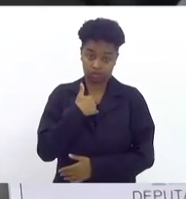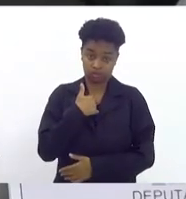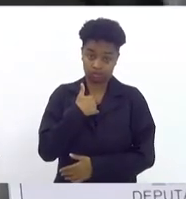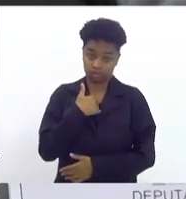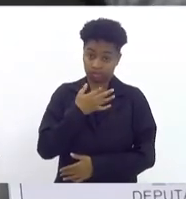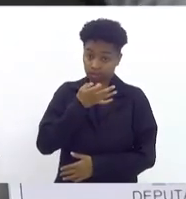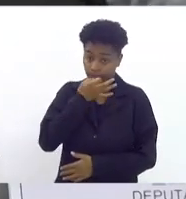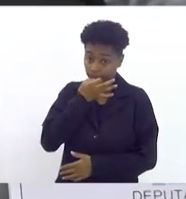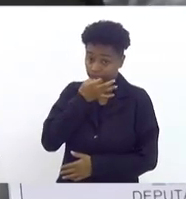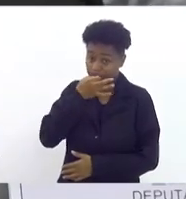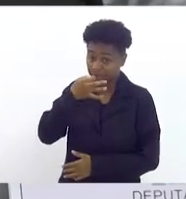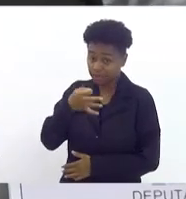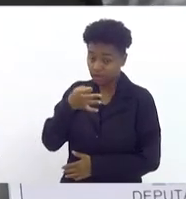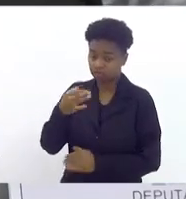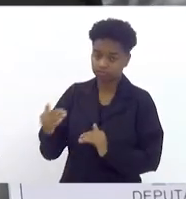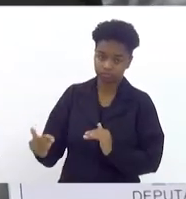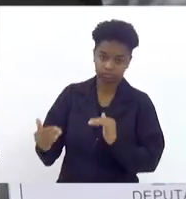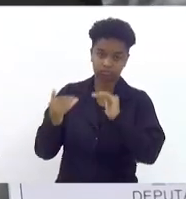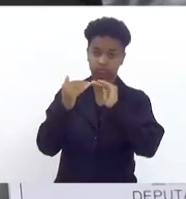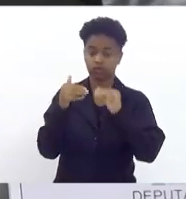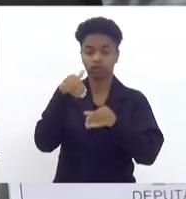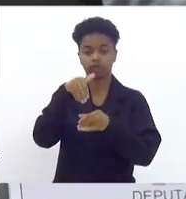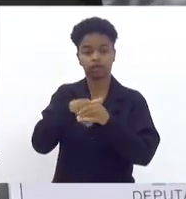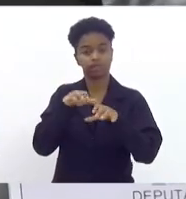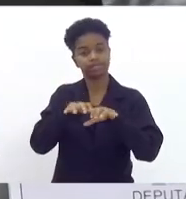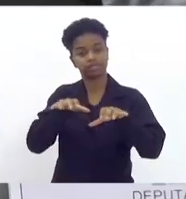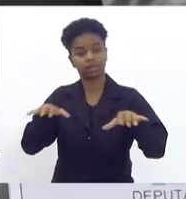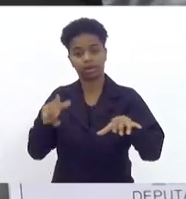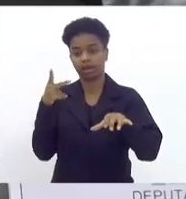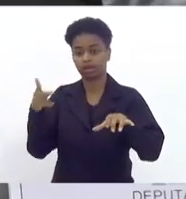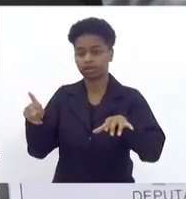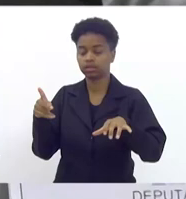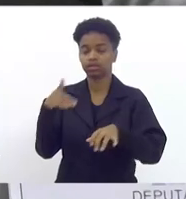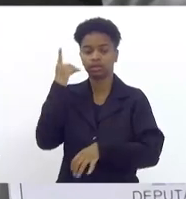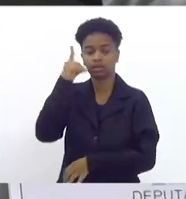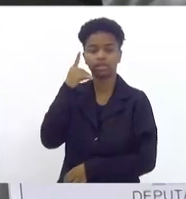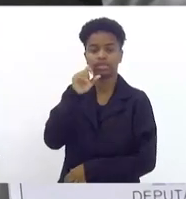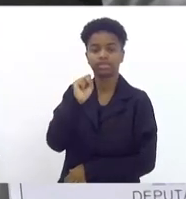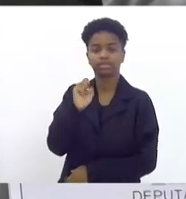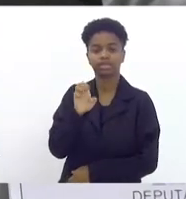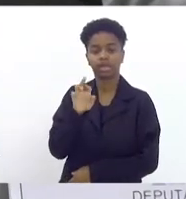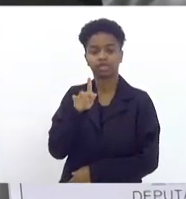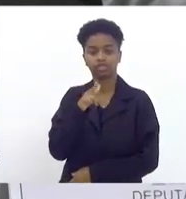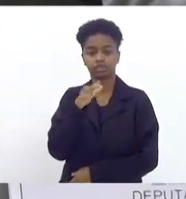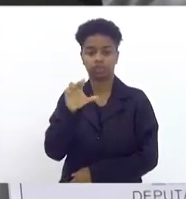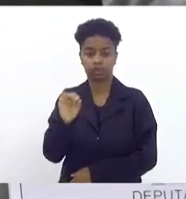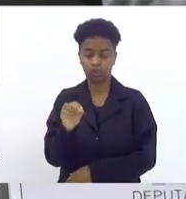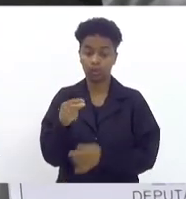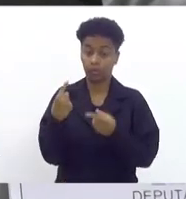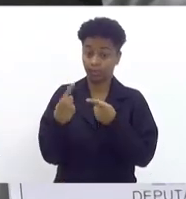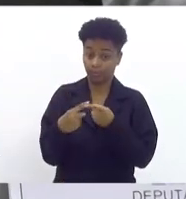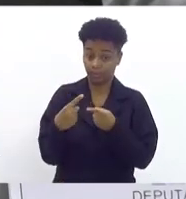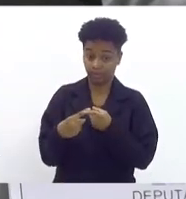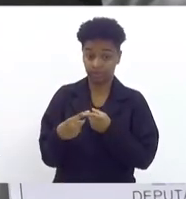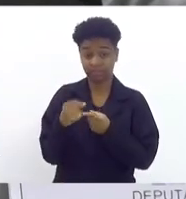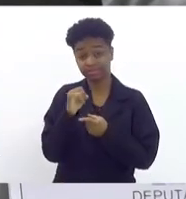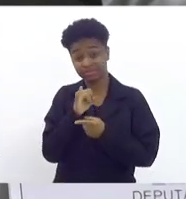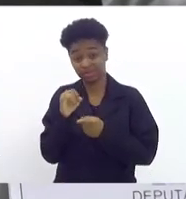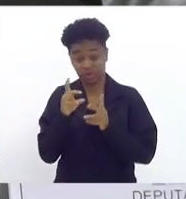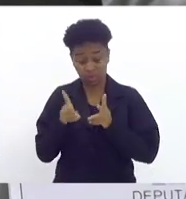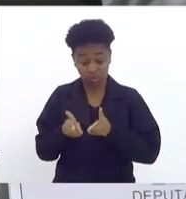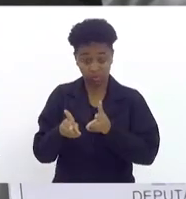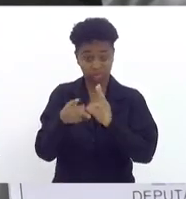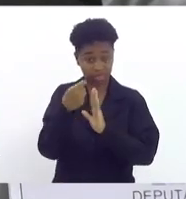manifesto favoravelmente ao voto em separado do deputado Serginho, porque se permanecer